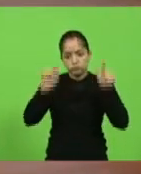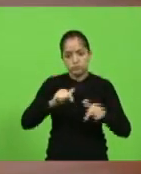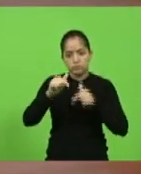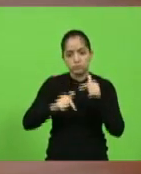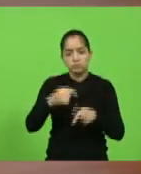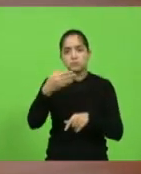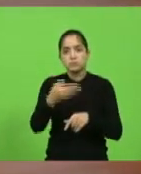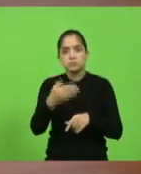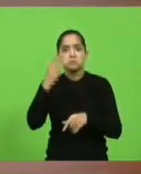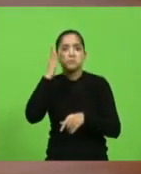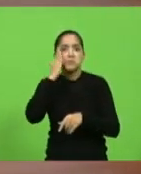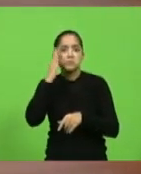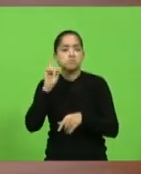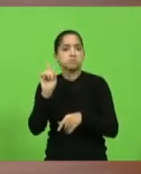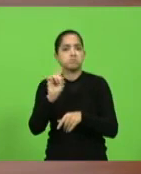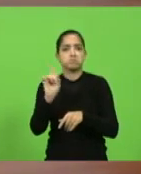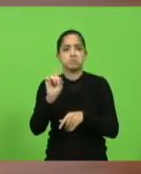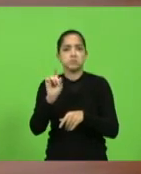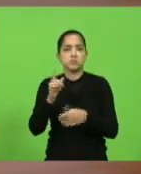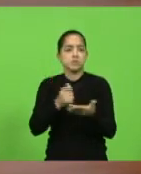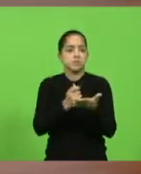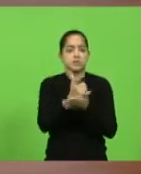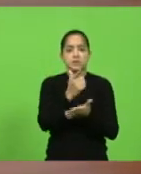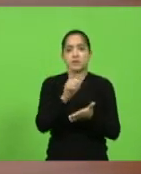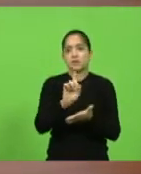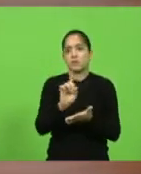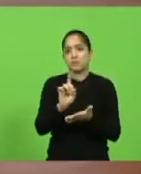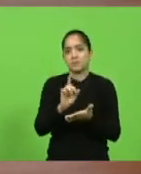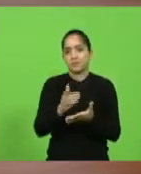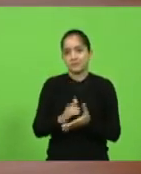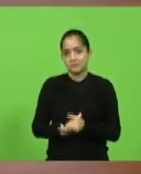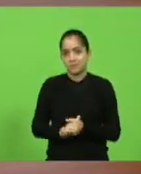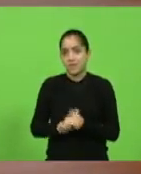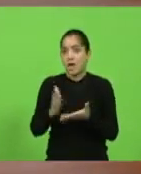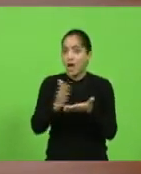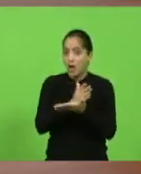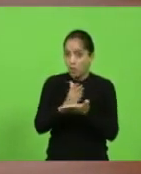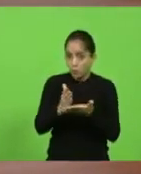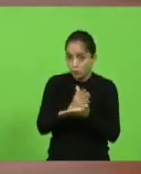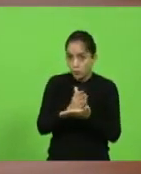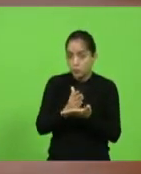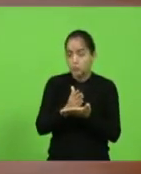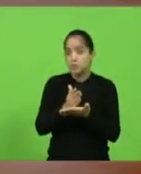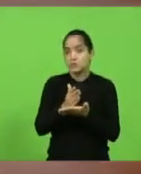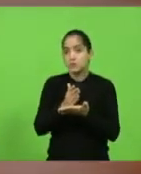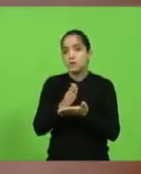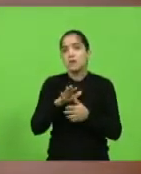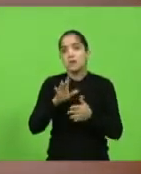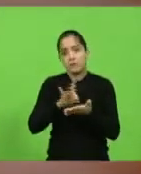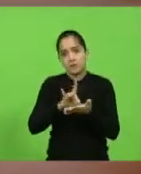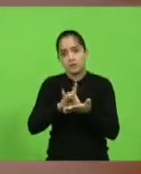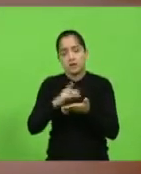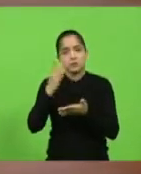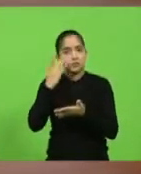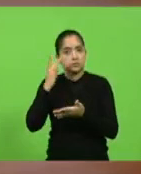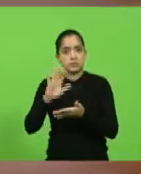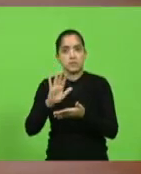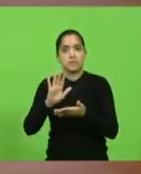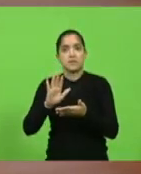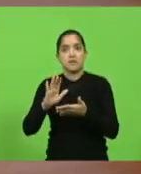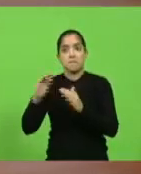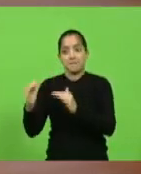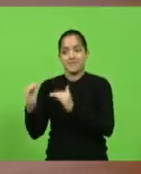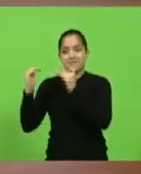afirmaram não ter conhecimento da compra. Mas alguns servidores realmente poderiam não saber, mas o alto escalão do governo